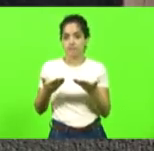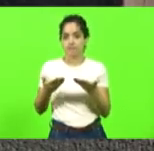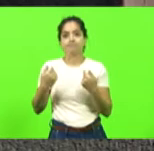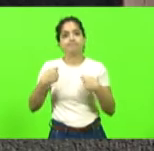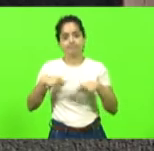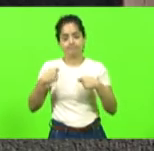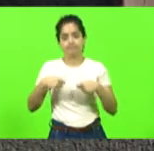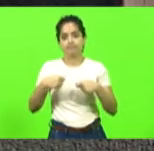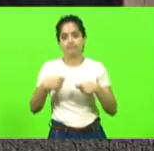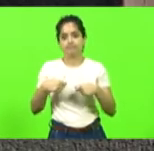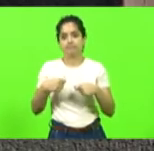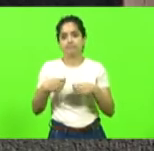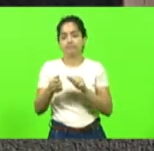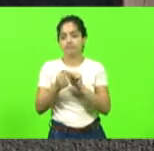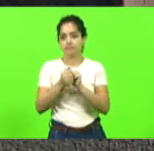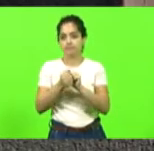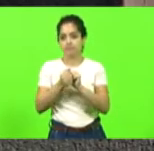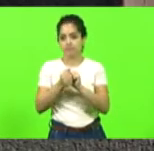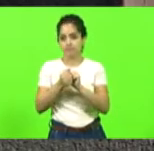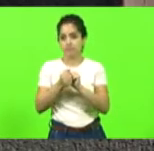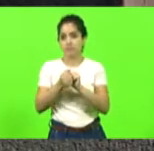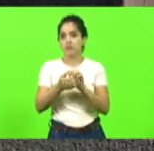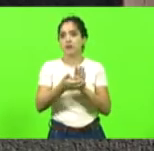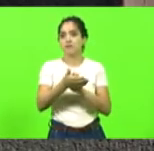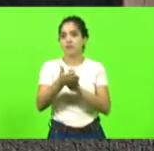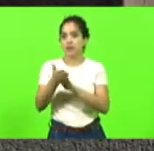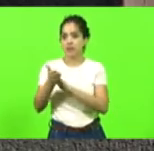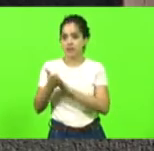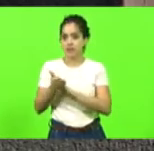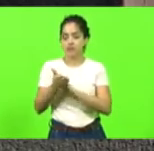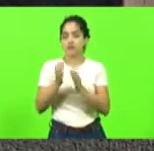necessário. Estamos juntos nessa caminhada. Parabéns